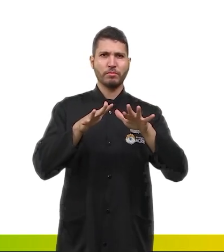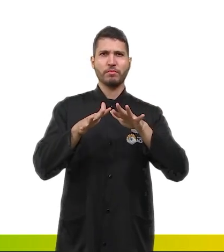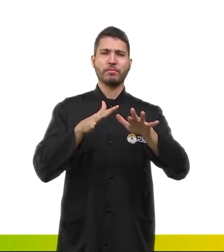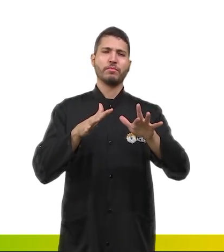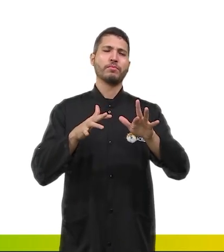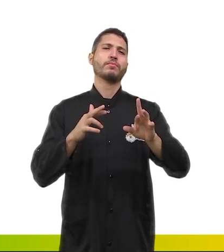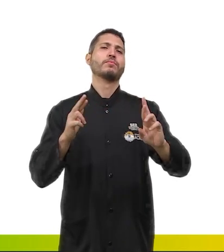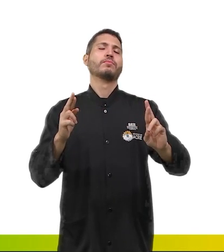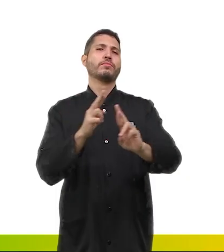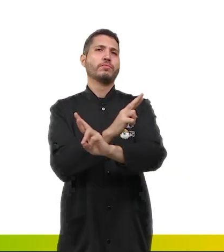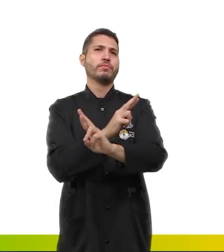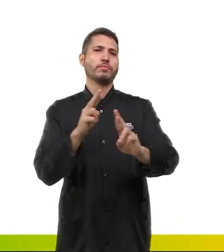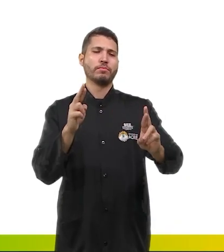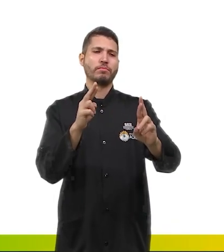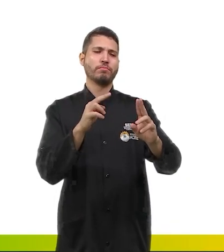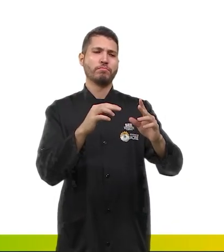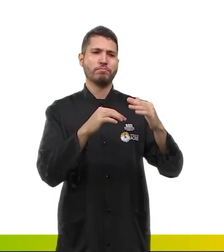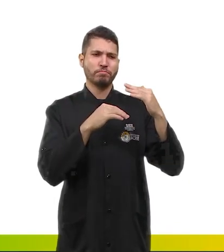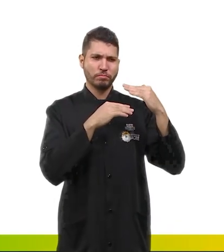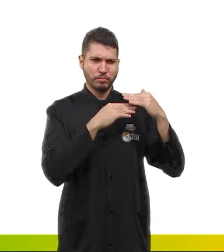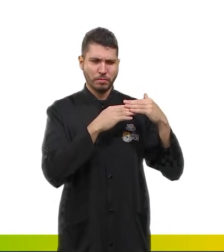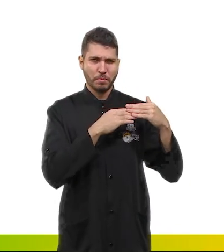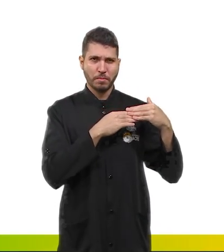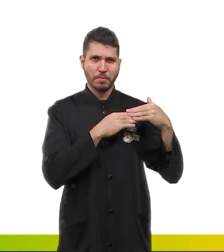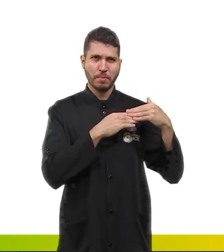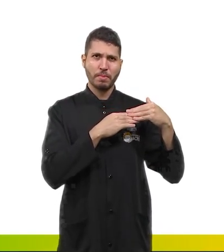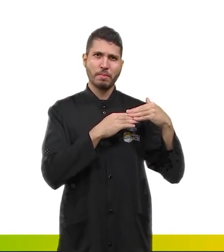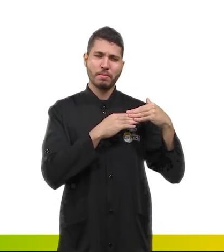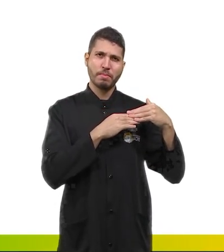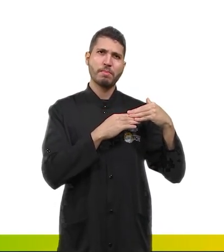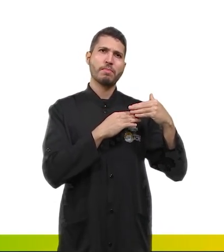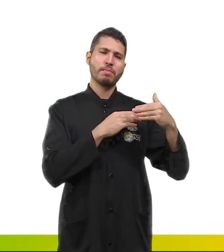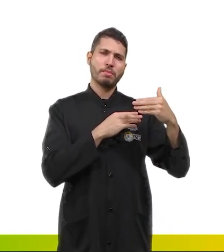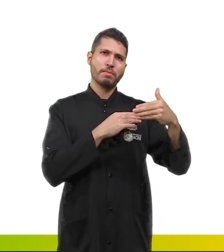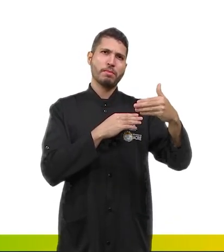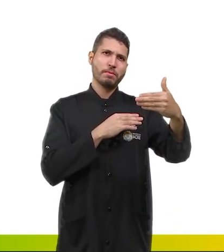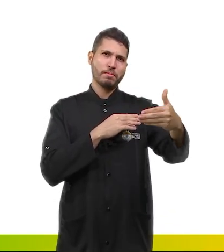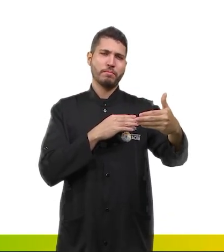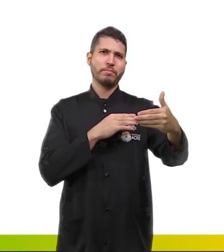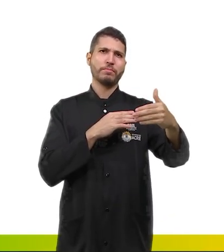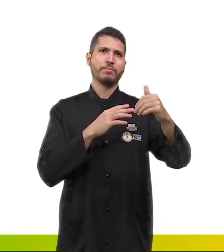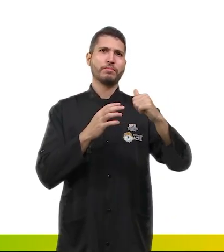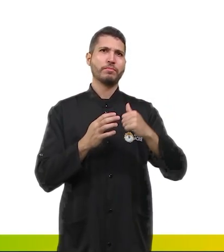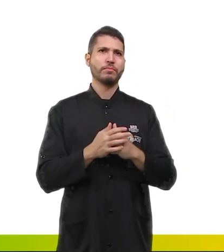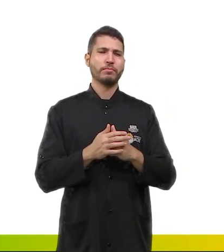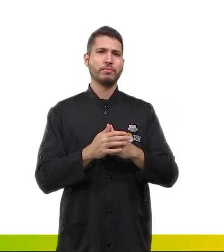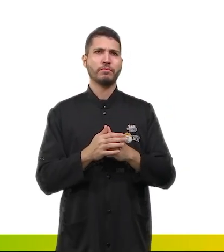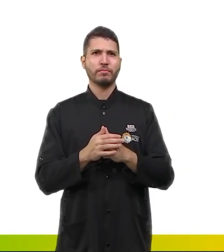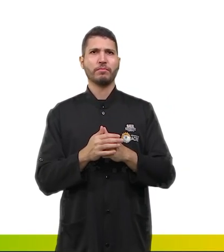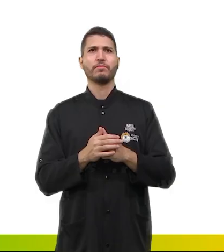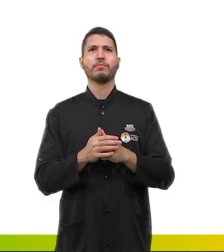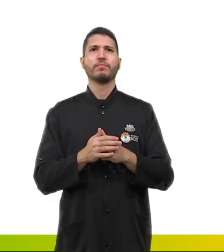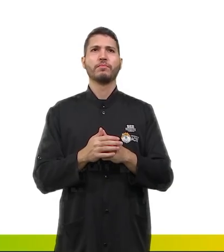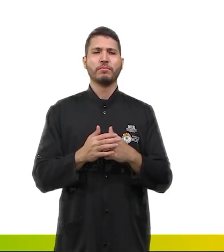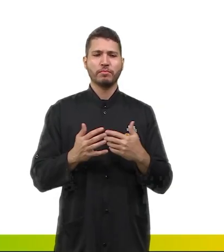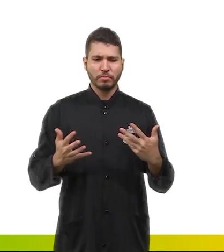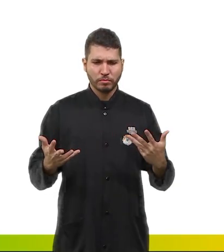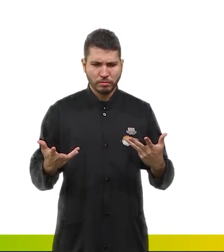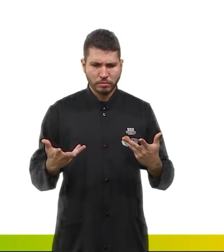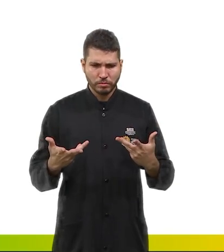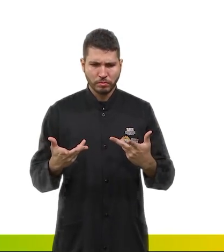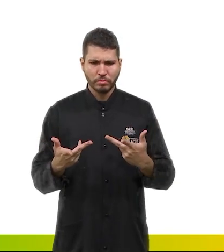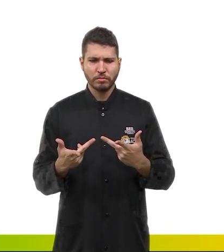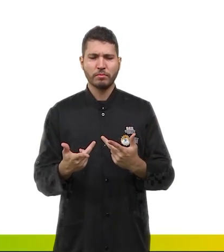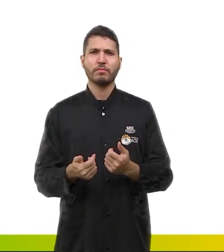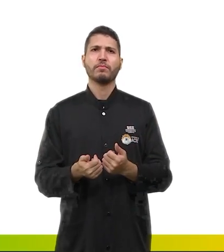integração progressiva de aquisições, favorecendo uma ação ótima dos diversos